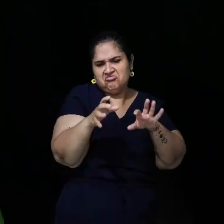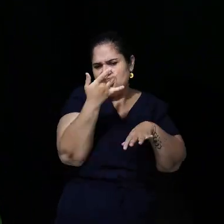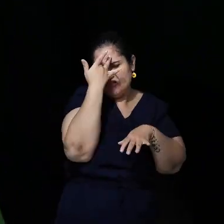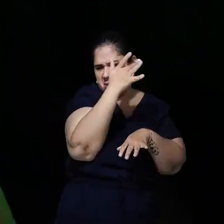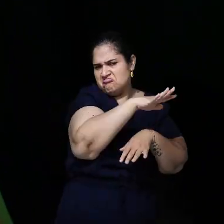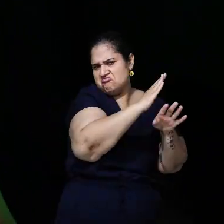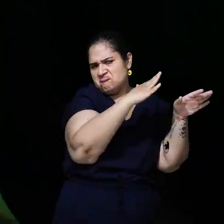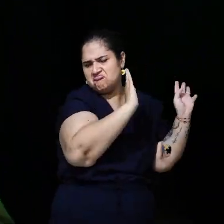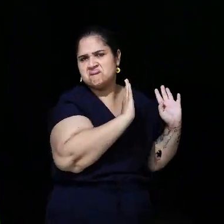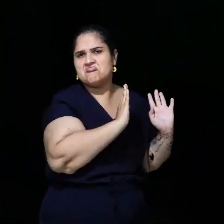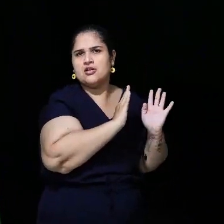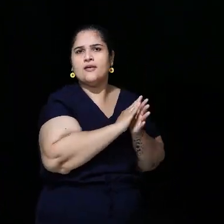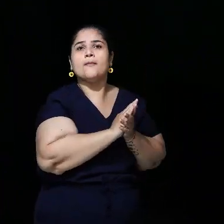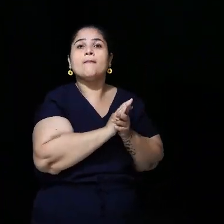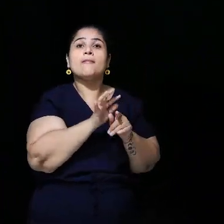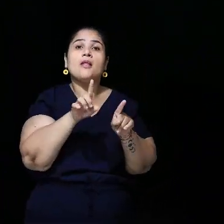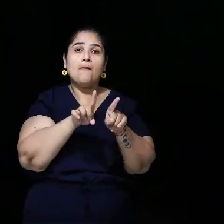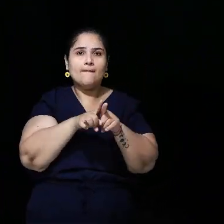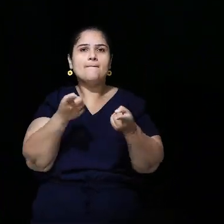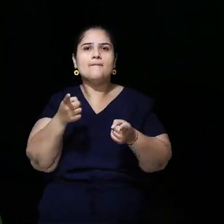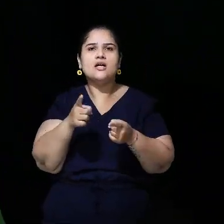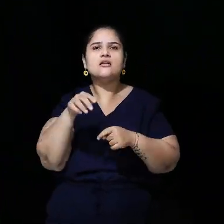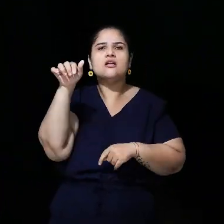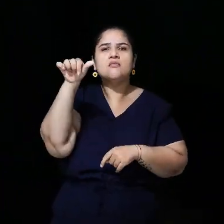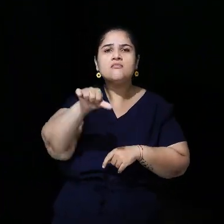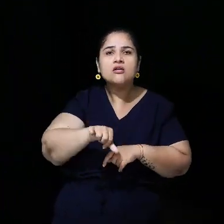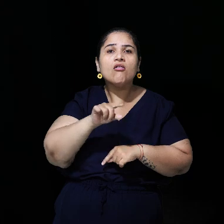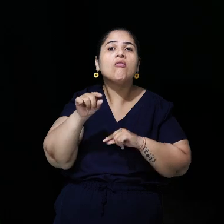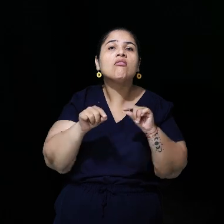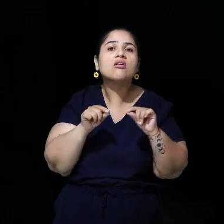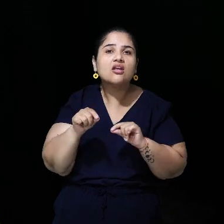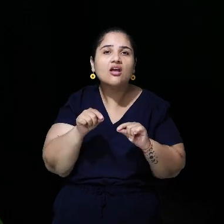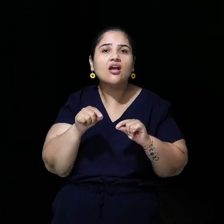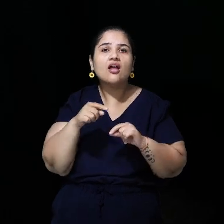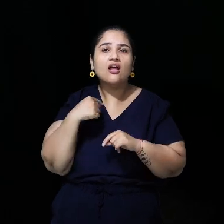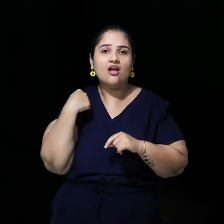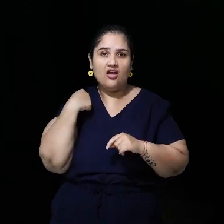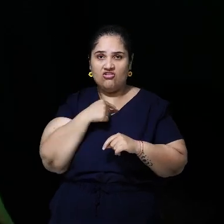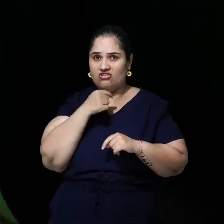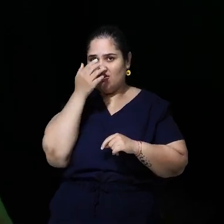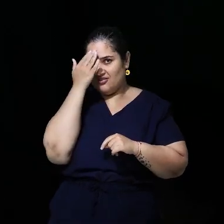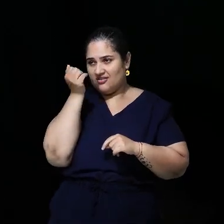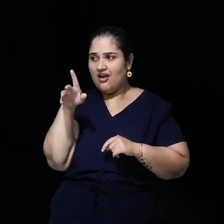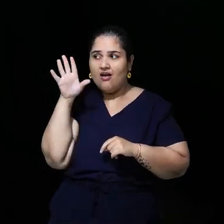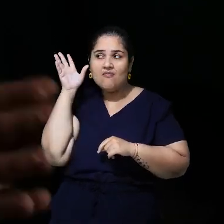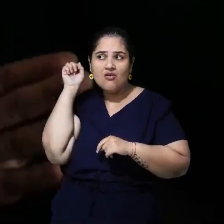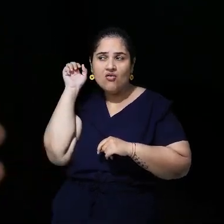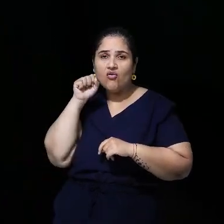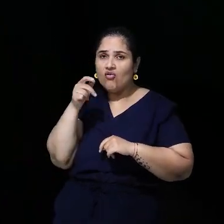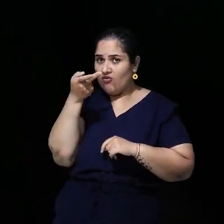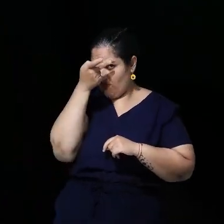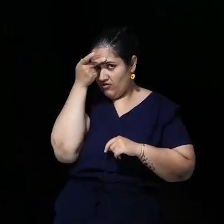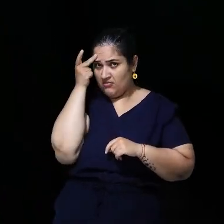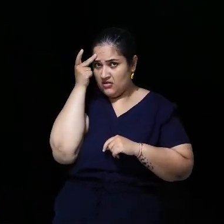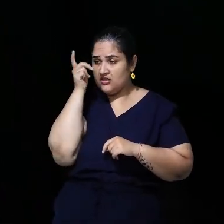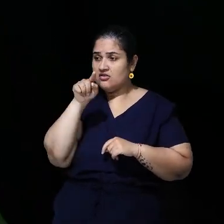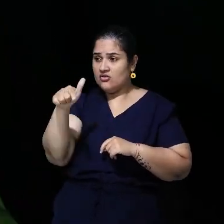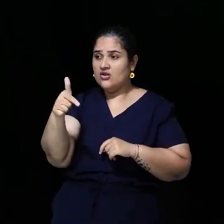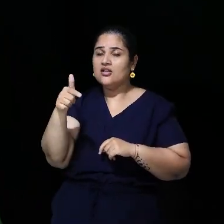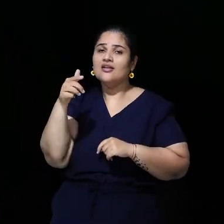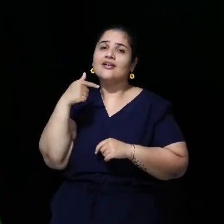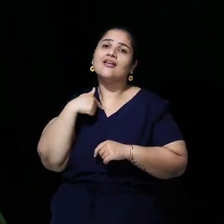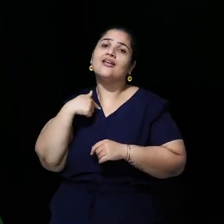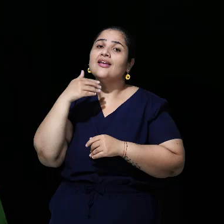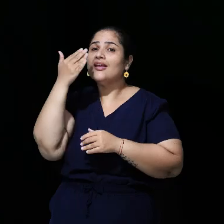qualquer pessoa. Mas a pior parte é quando você escuta certas coisas das pessoas que você confiou,